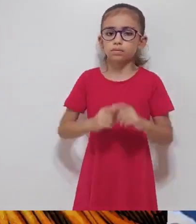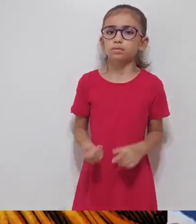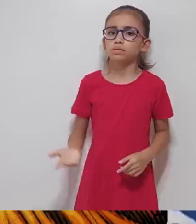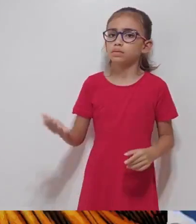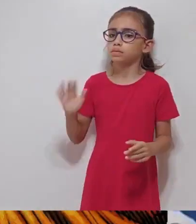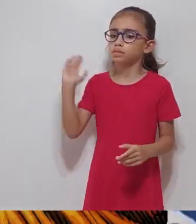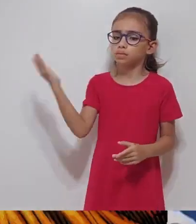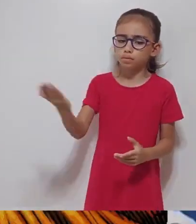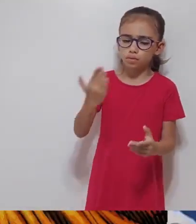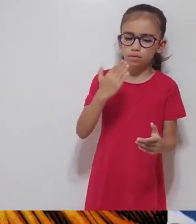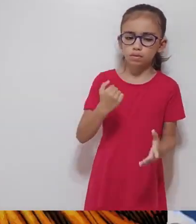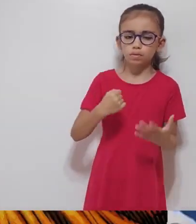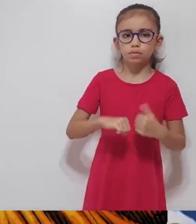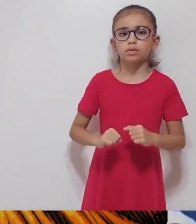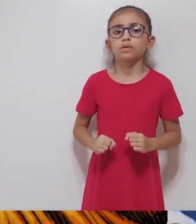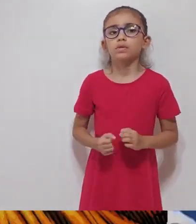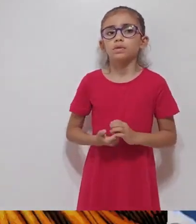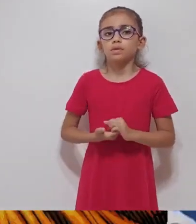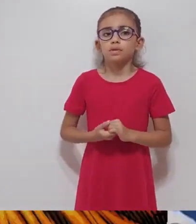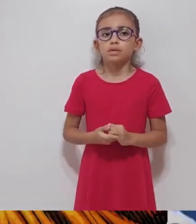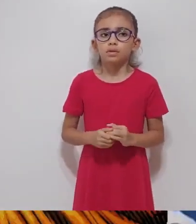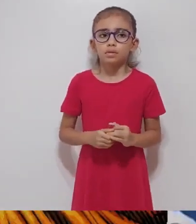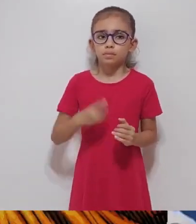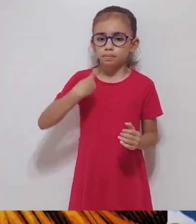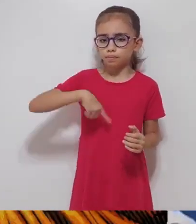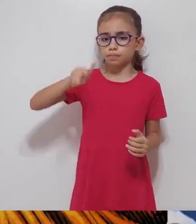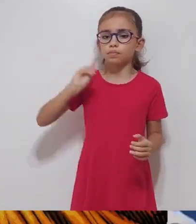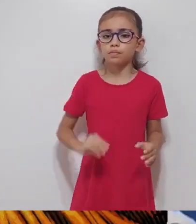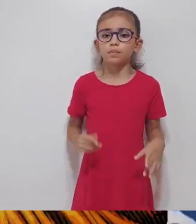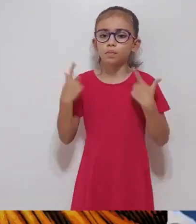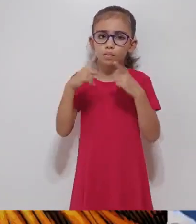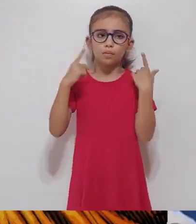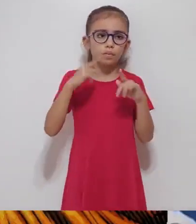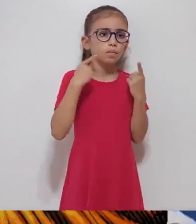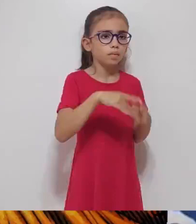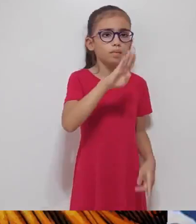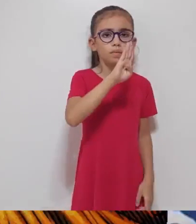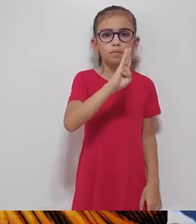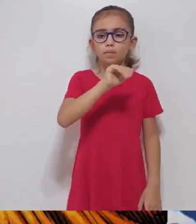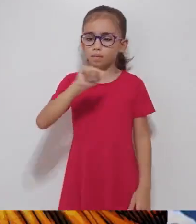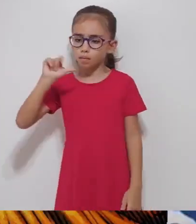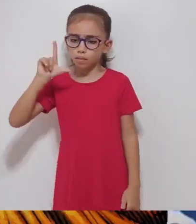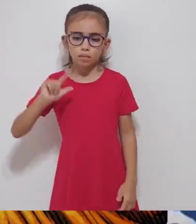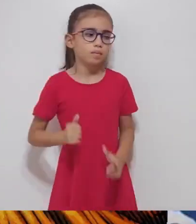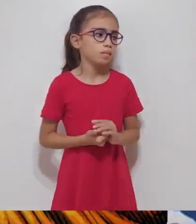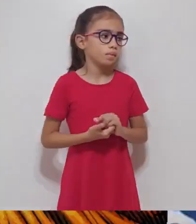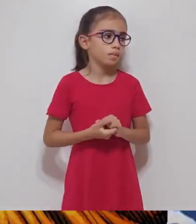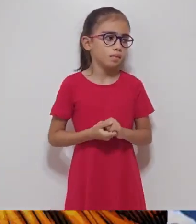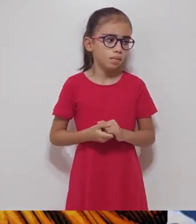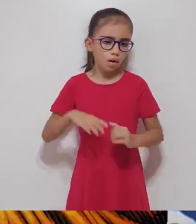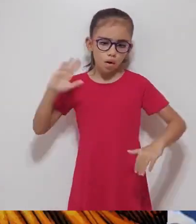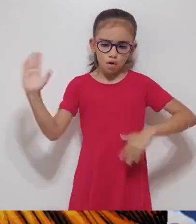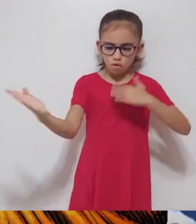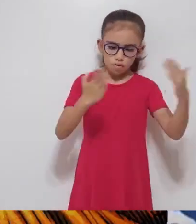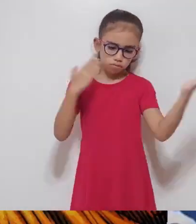Monte Carmelo. Mande também os profetas de Baal. Elias, ele foi corajoso, ele